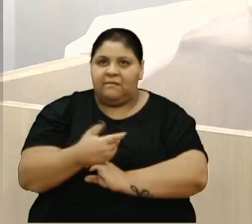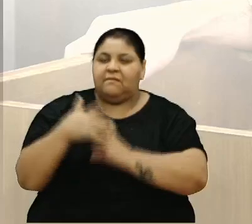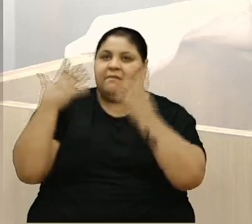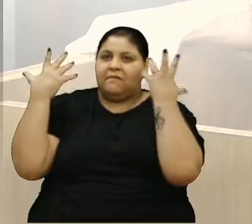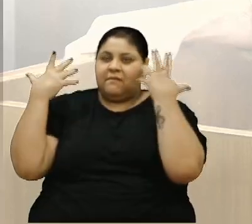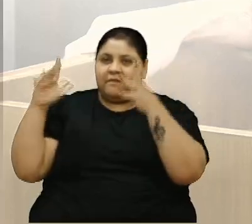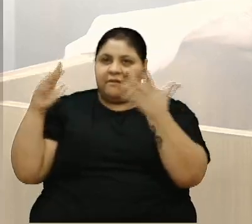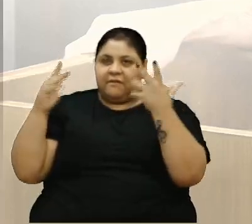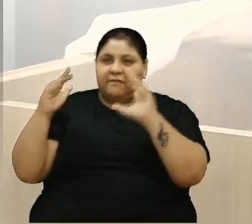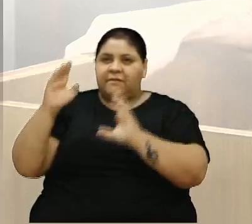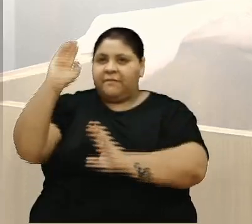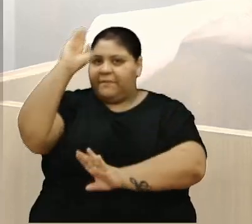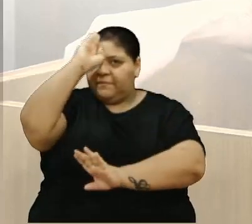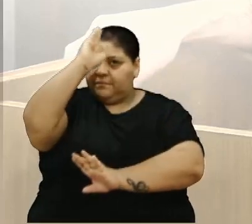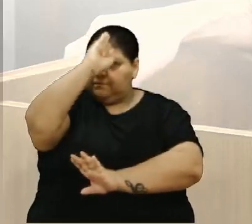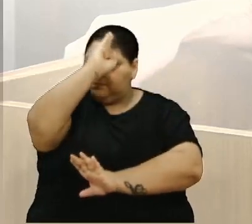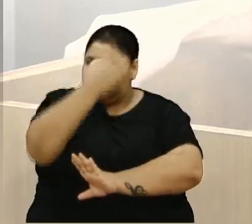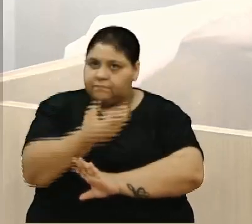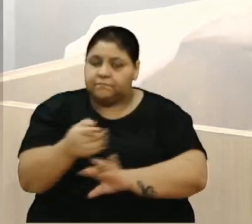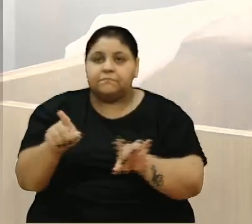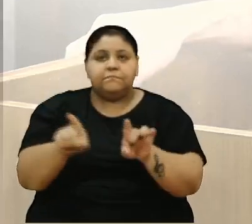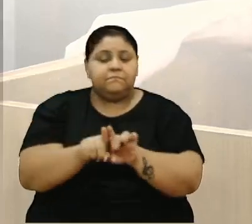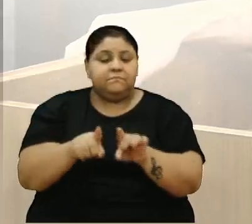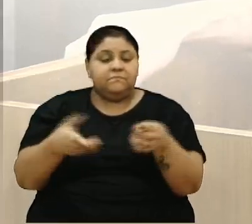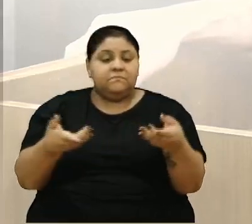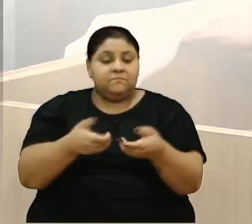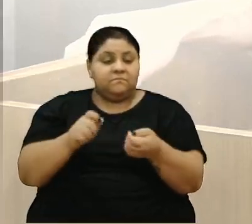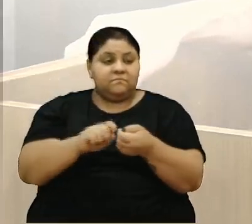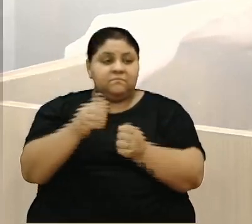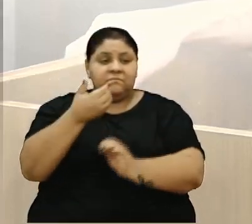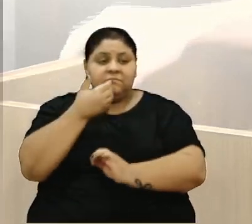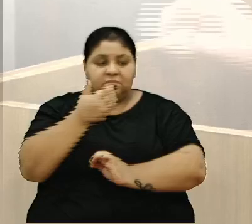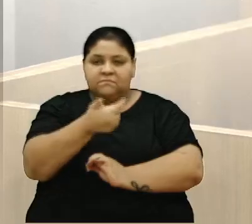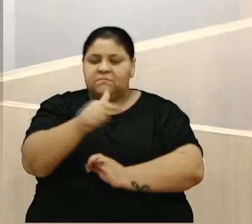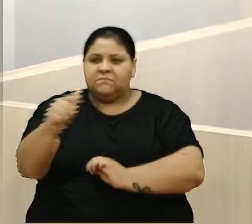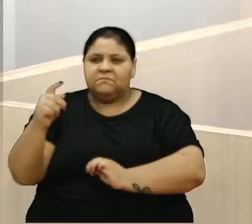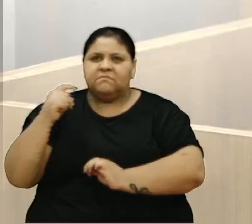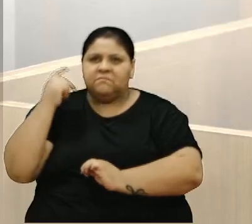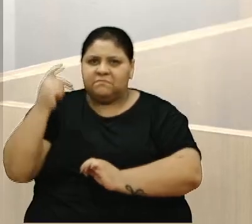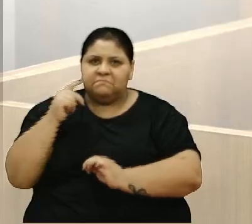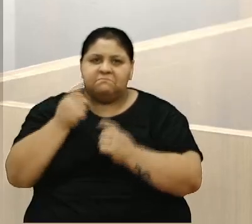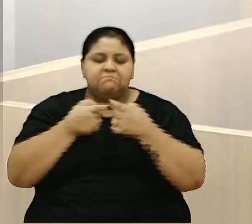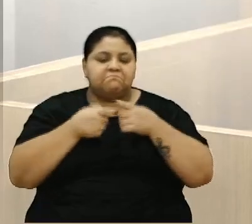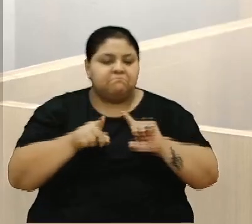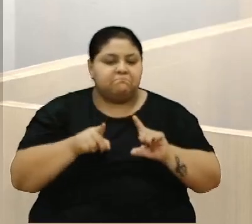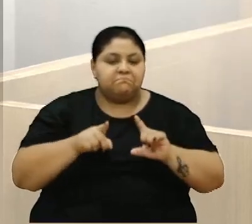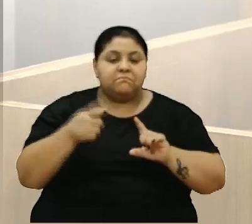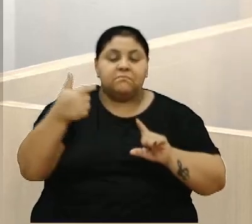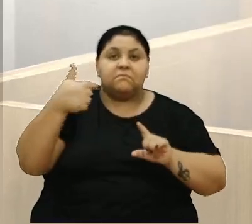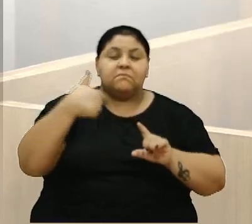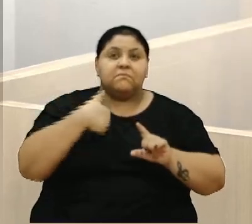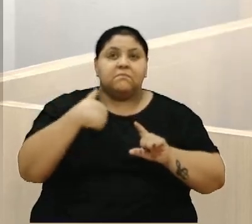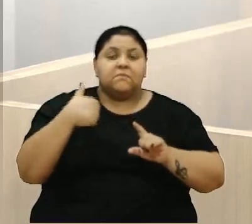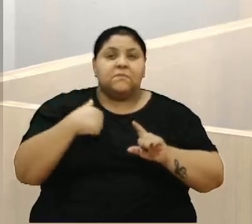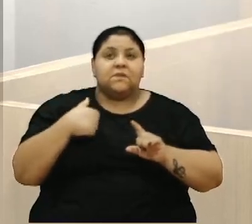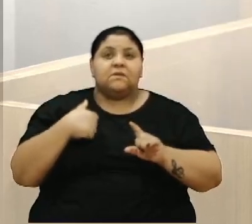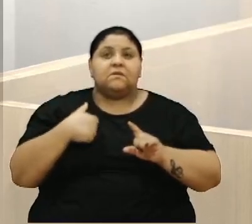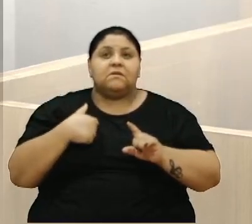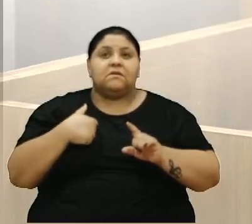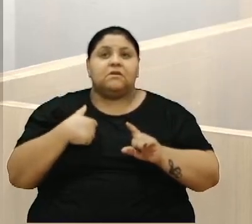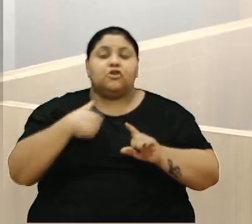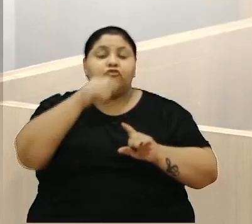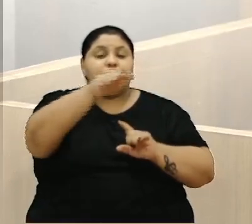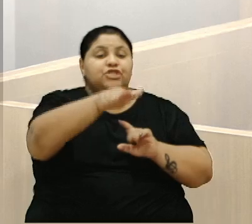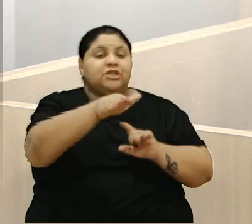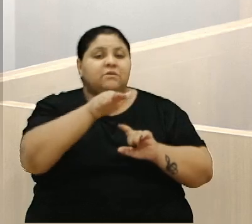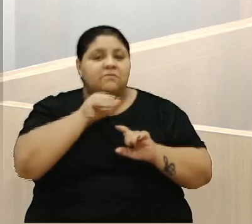o vereador Bressan, que também já fez pedidos lá, se tem outros vereadores, mas eu fui lá, né, fui